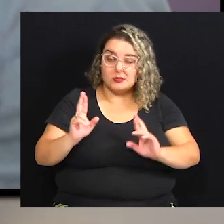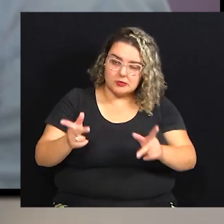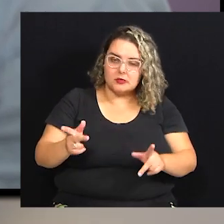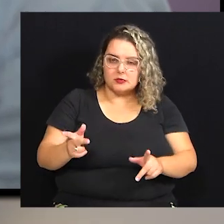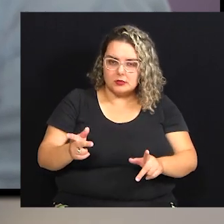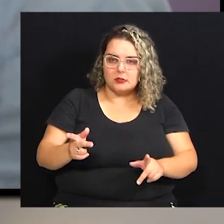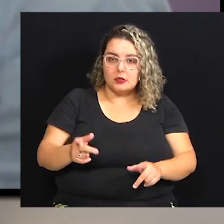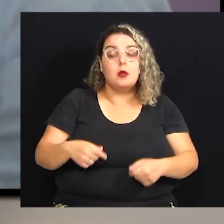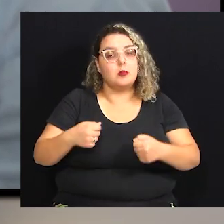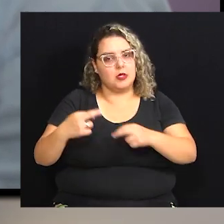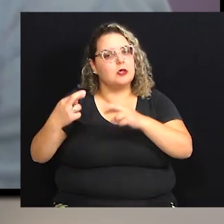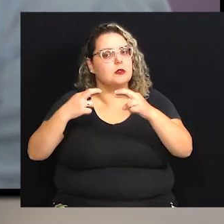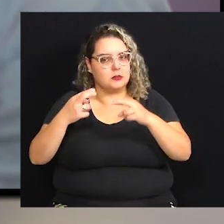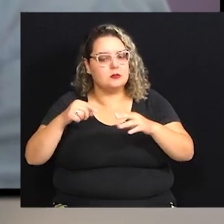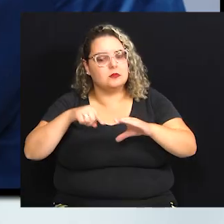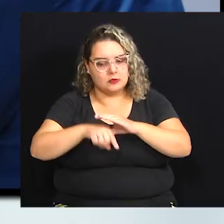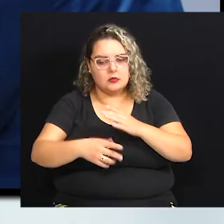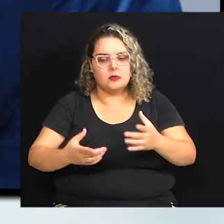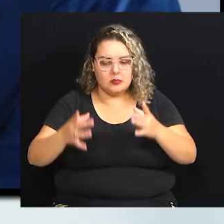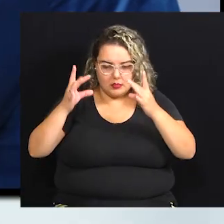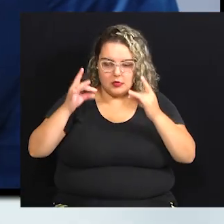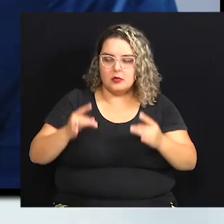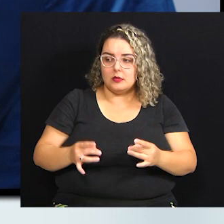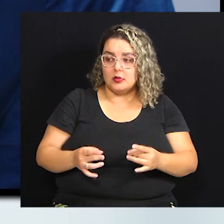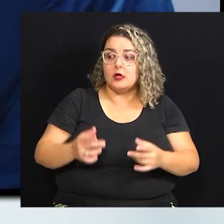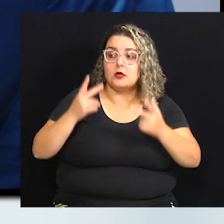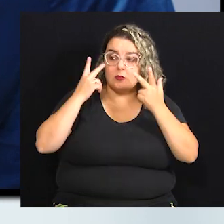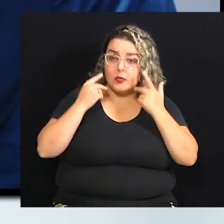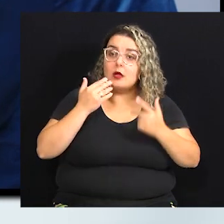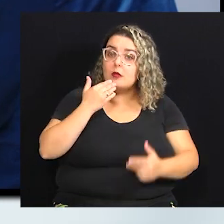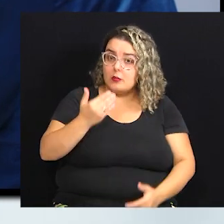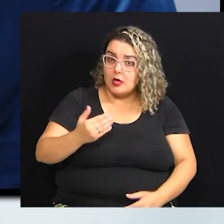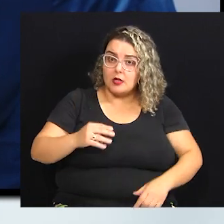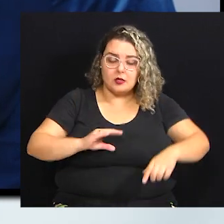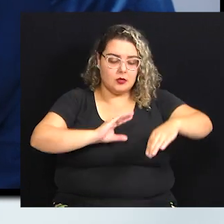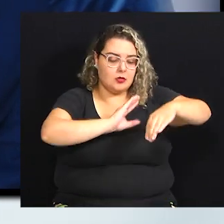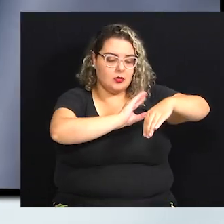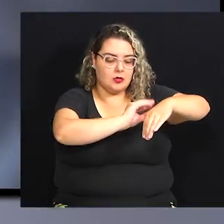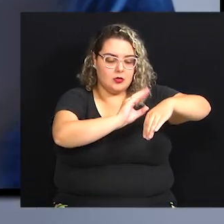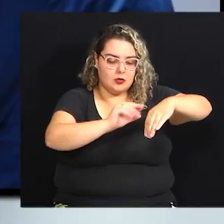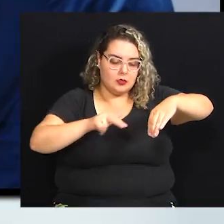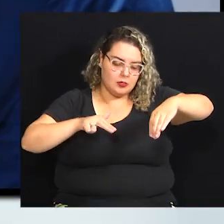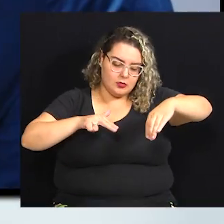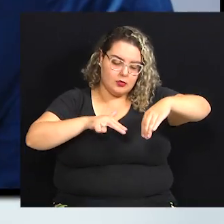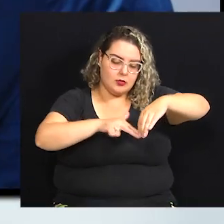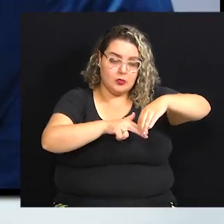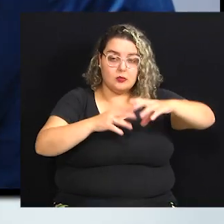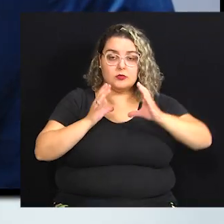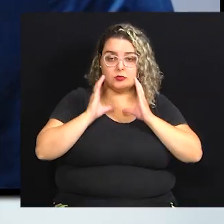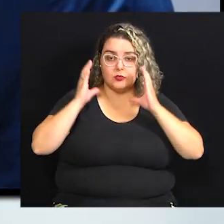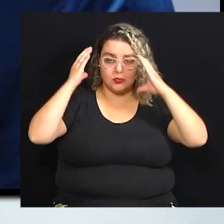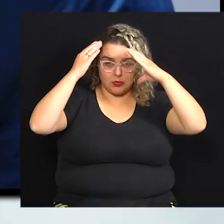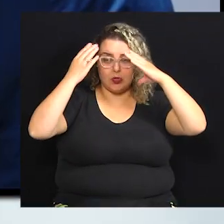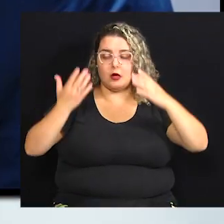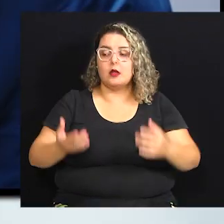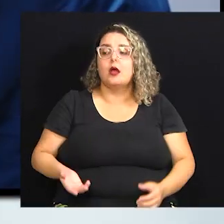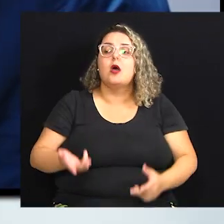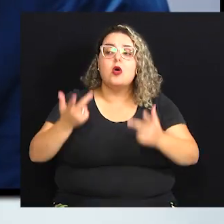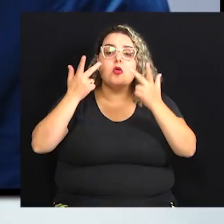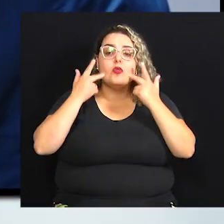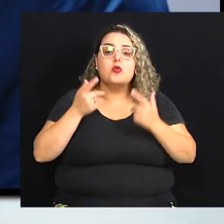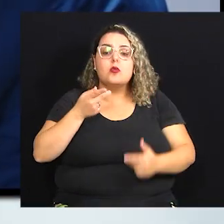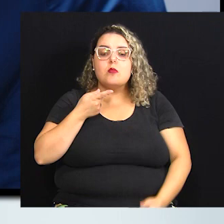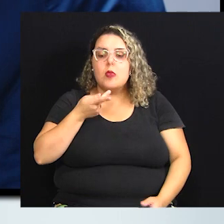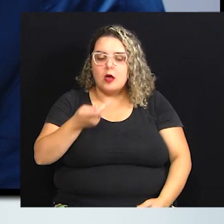red flags, isso precisa ser investigado. E E aí eu. normalmente são nesses casos que a gente pede a ressonância de crânio. Muito Uhum. comum também chegar